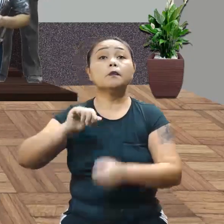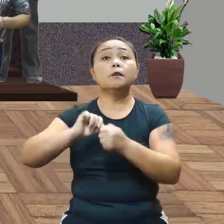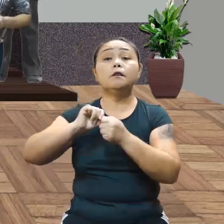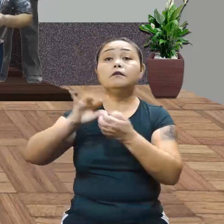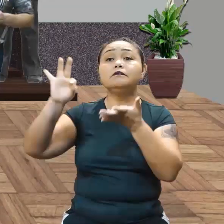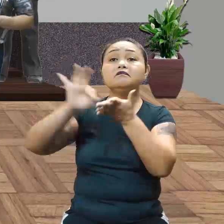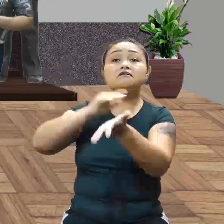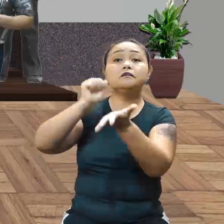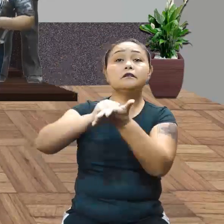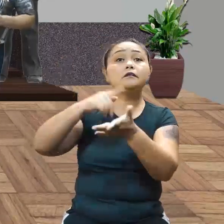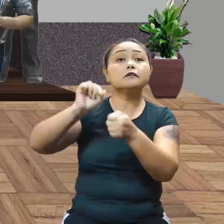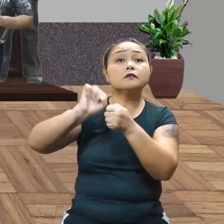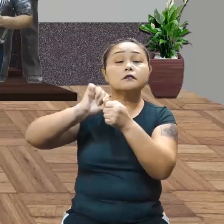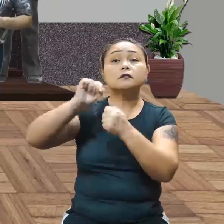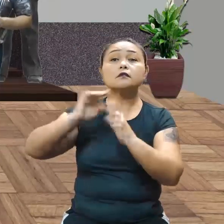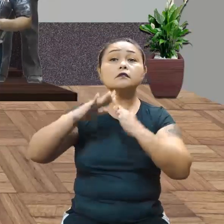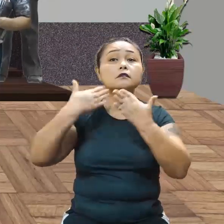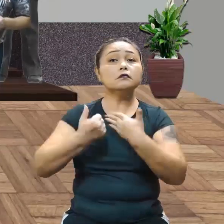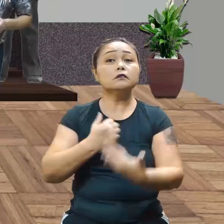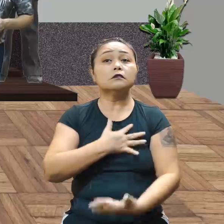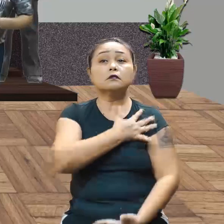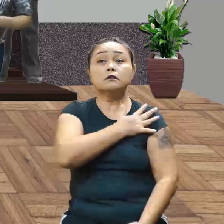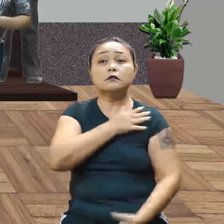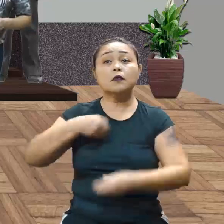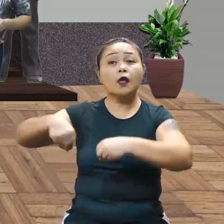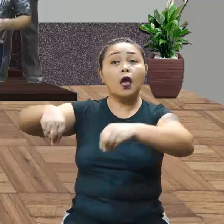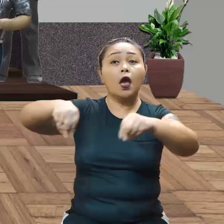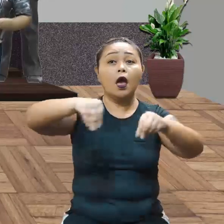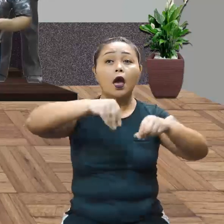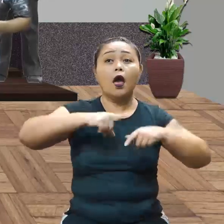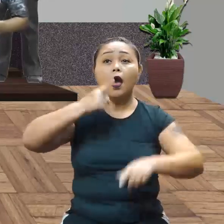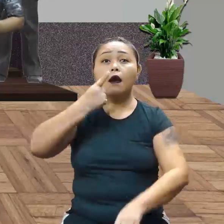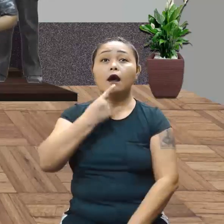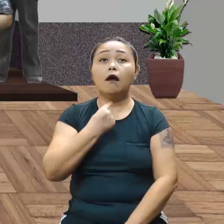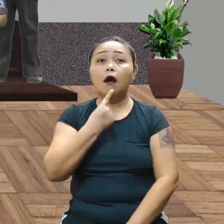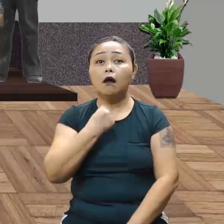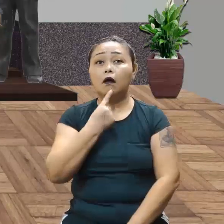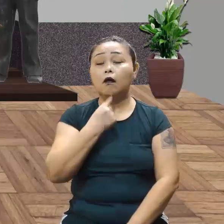Escola Militar de Praia Vermelha. Aí, em